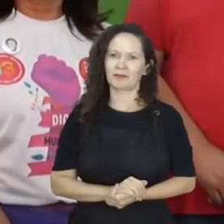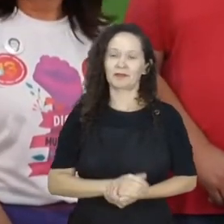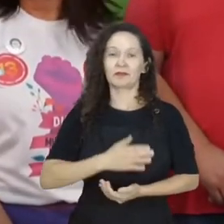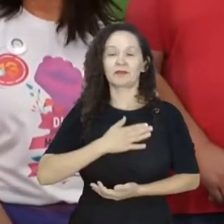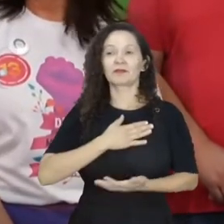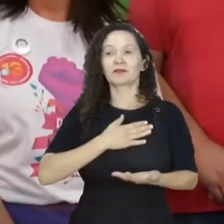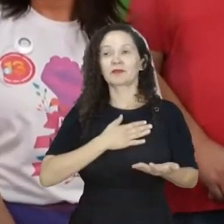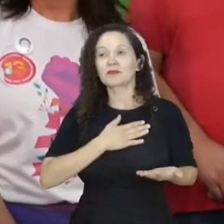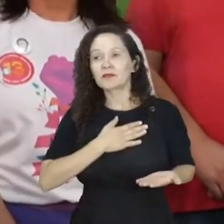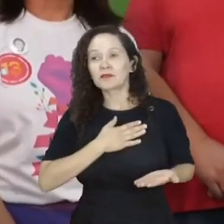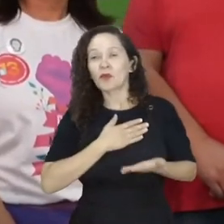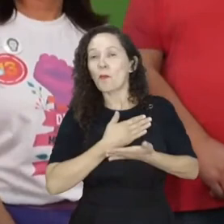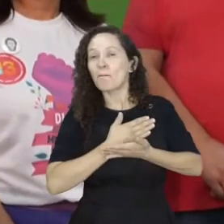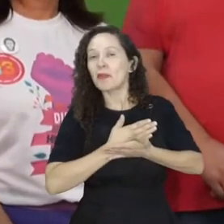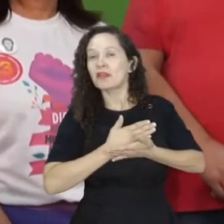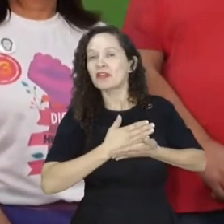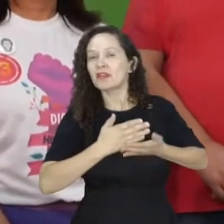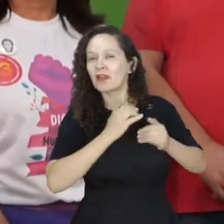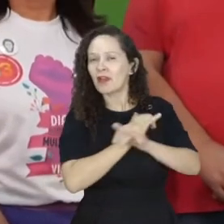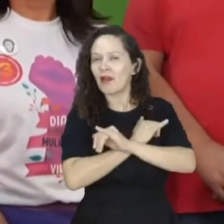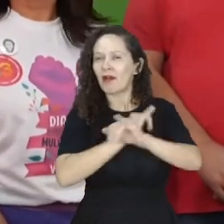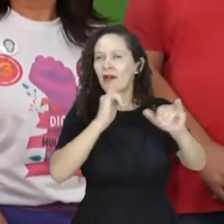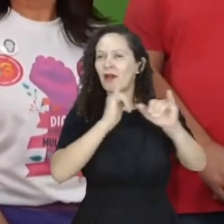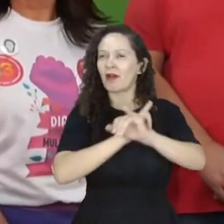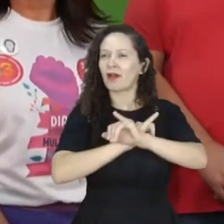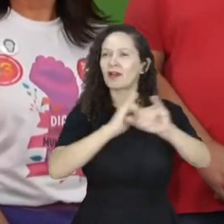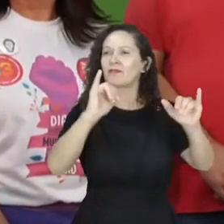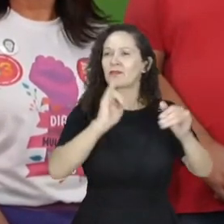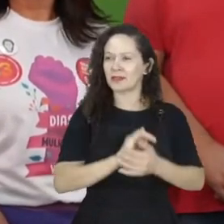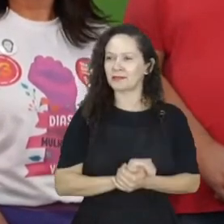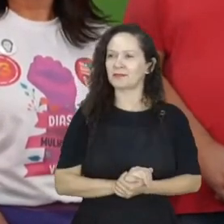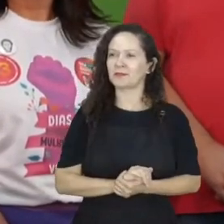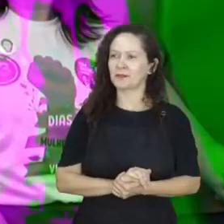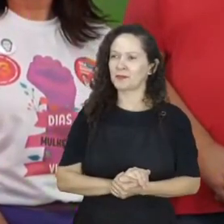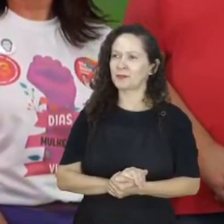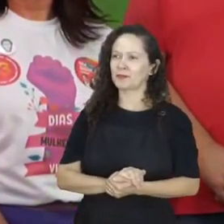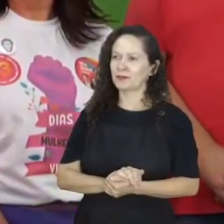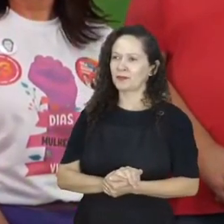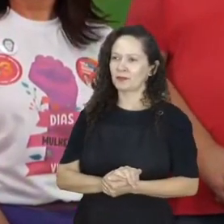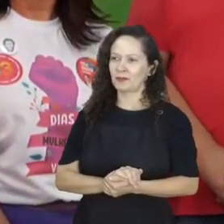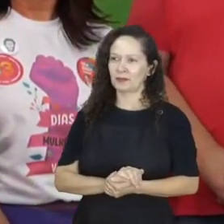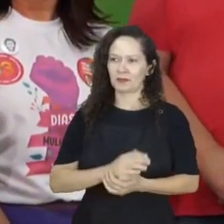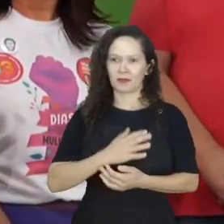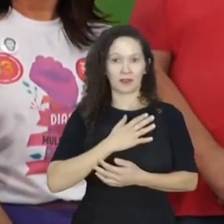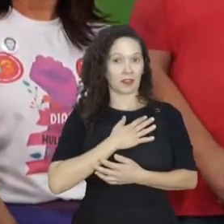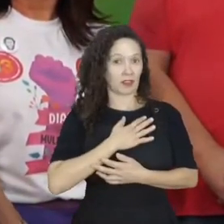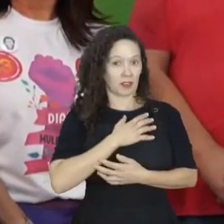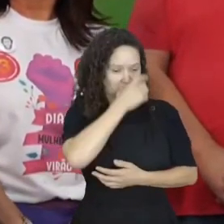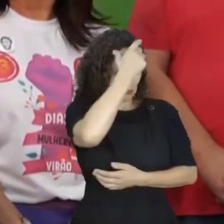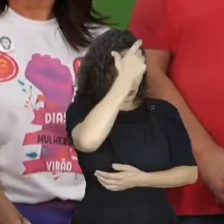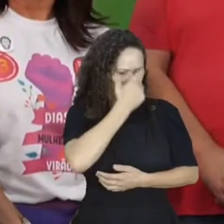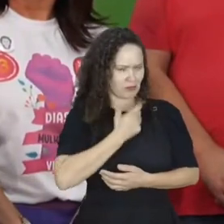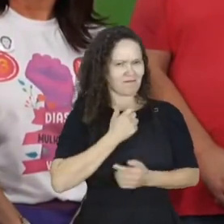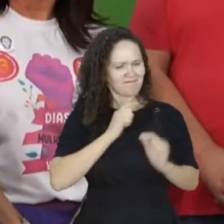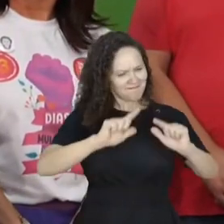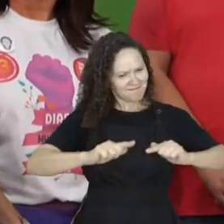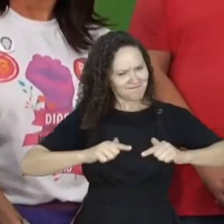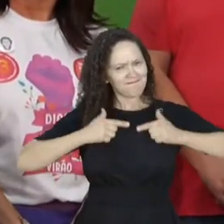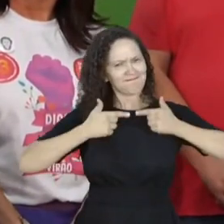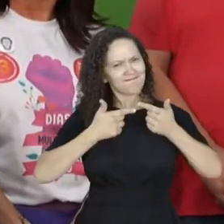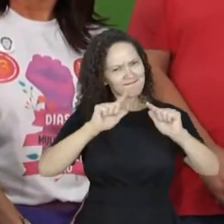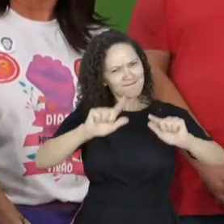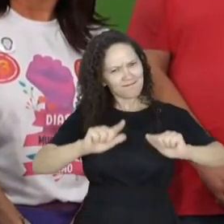Quando comecei a campanha, eu disse que nós vamos ganhar São Paulo. E eu fui uma pessoa que briguei muito pelos dois